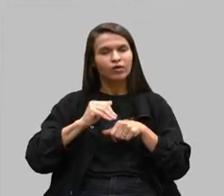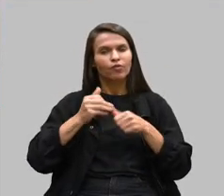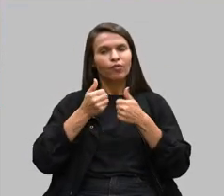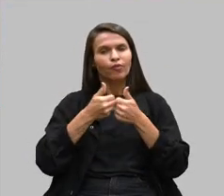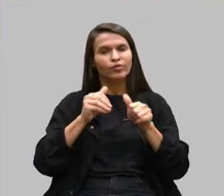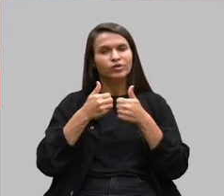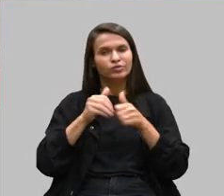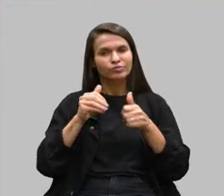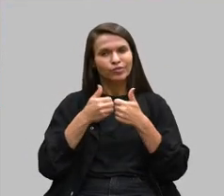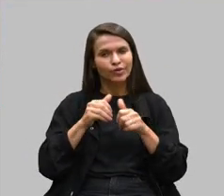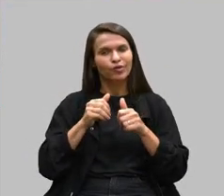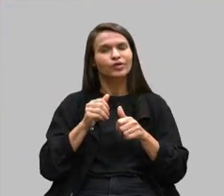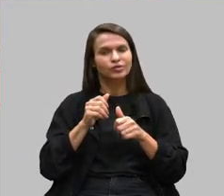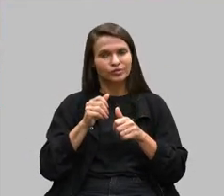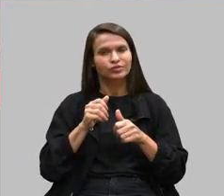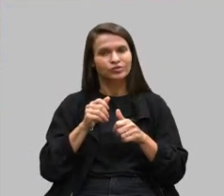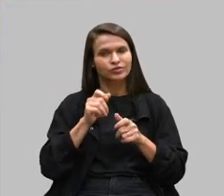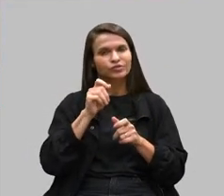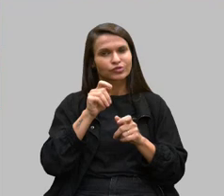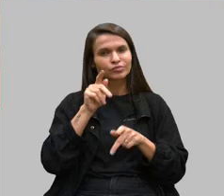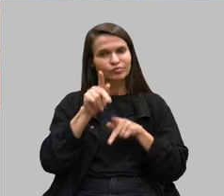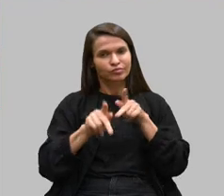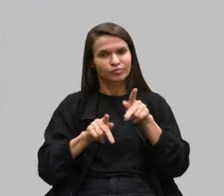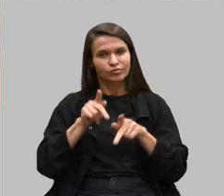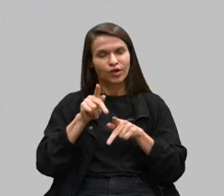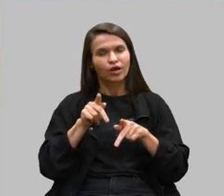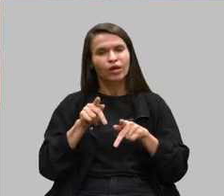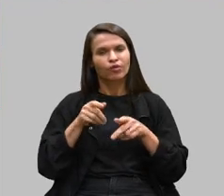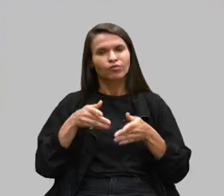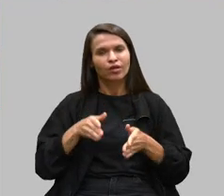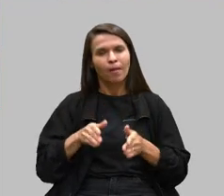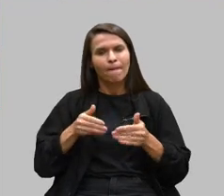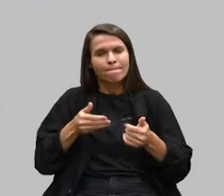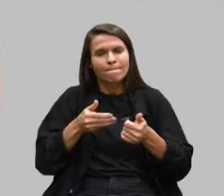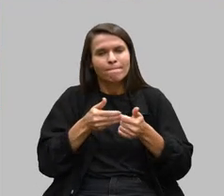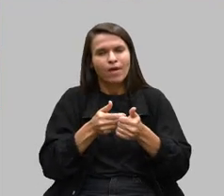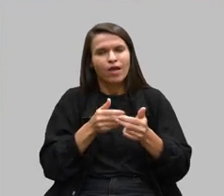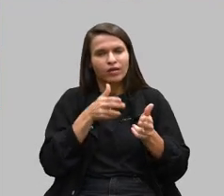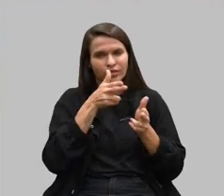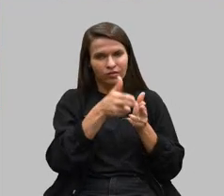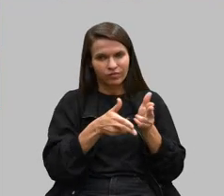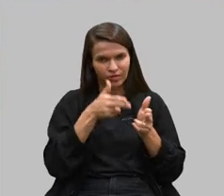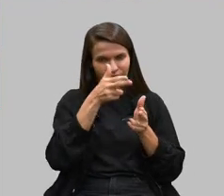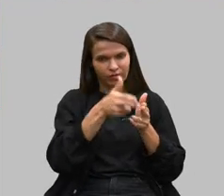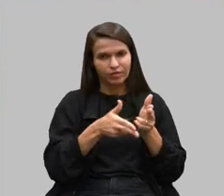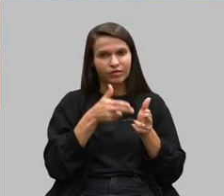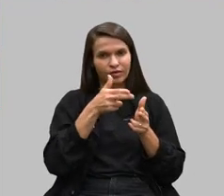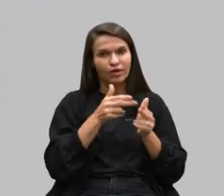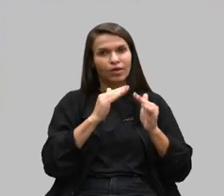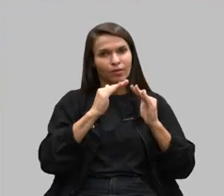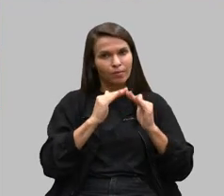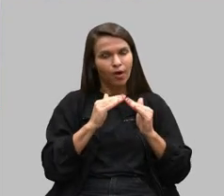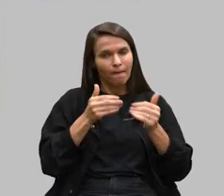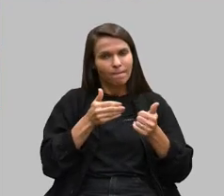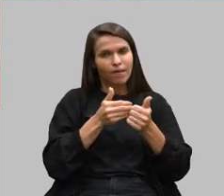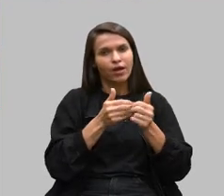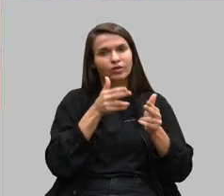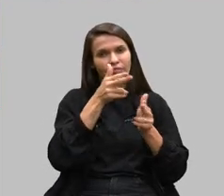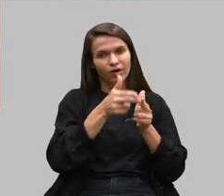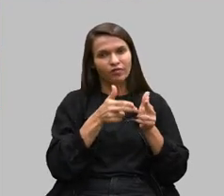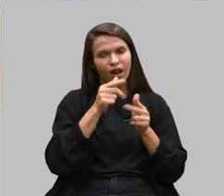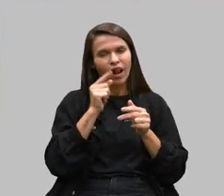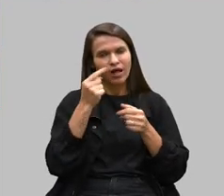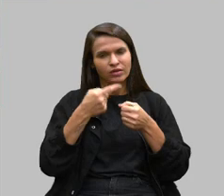passageiro eu nasci berando uma ferrovia cresci berando uma ferrovia embora berando uma ferrovia lá em